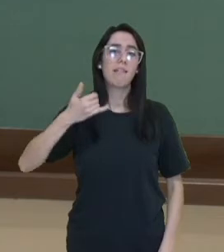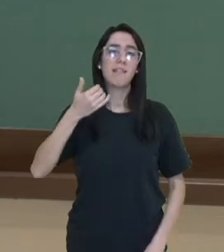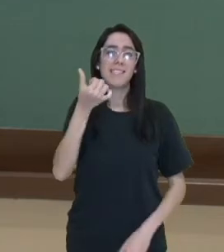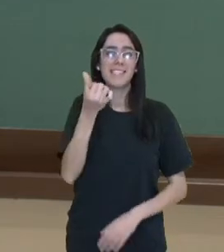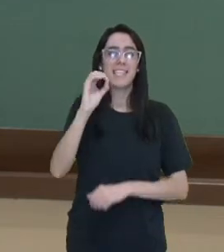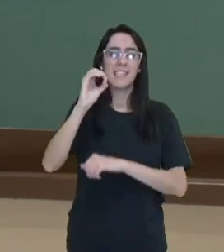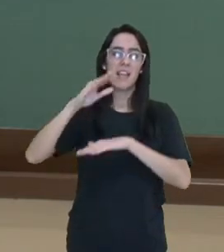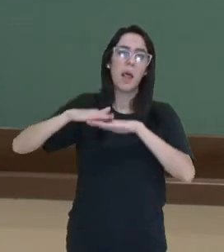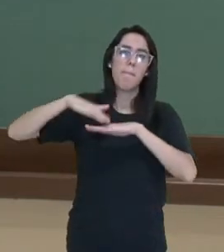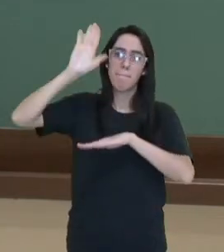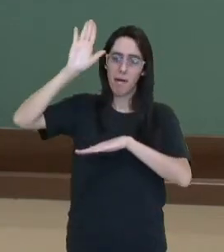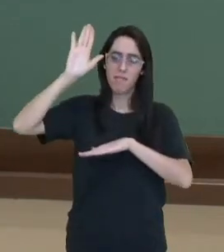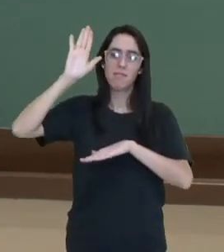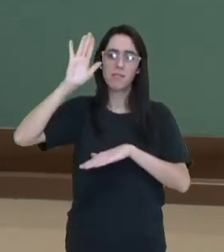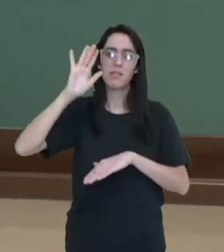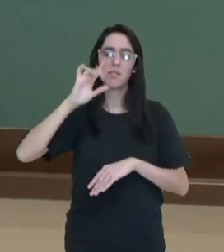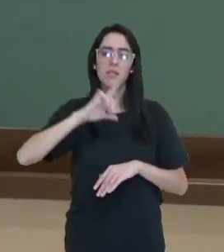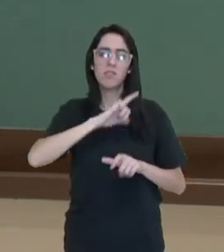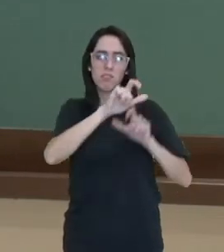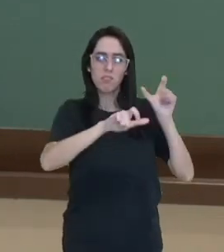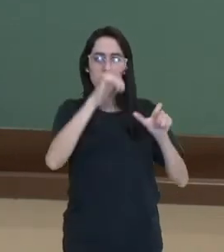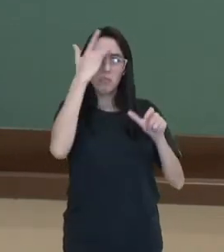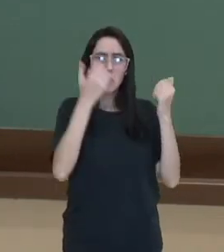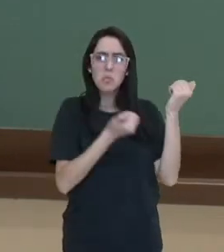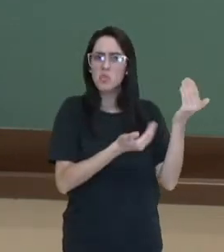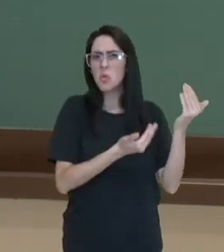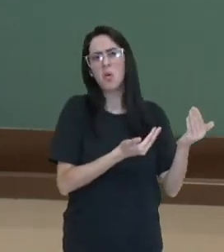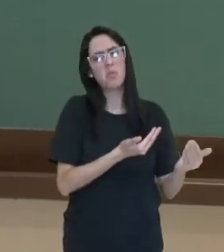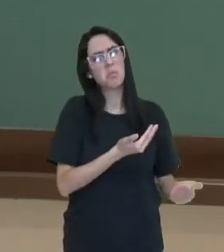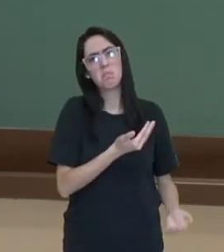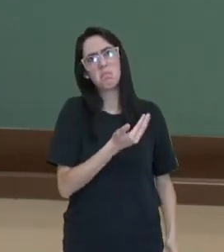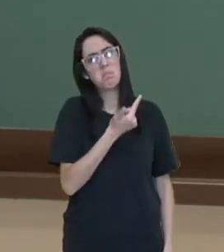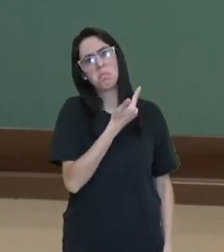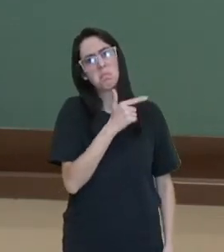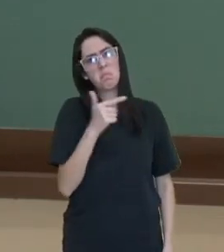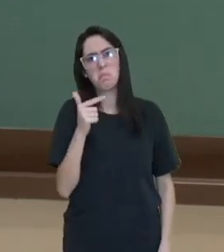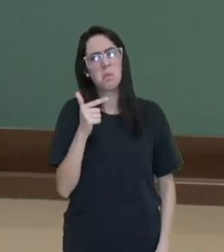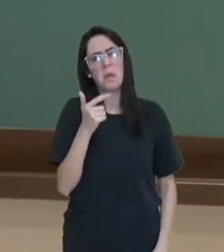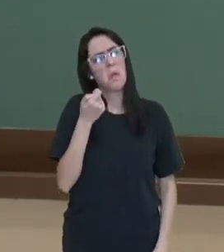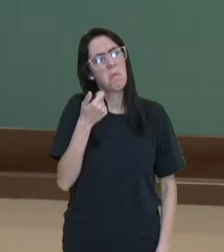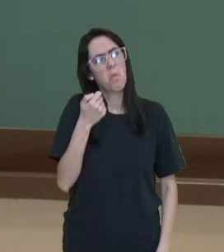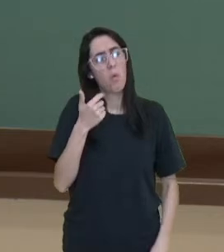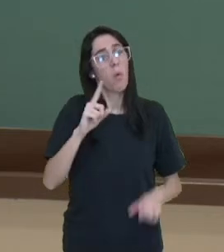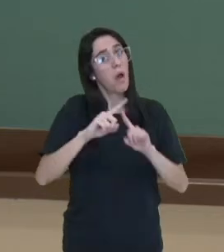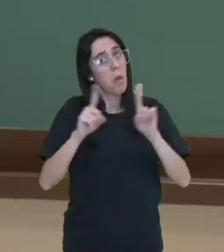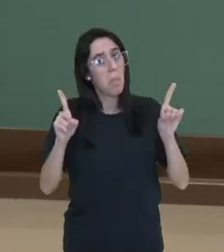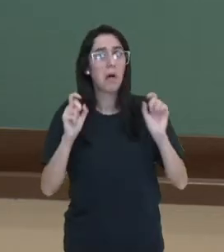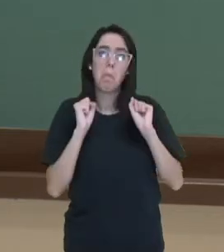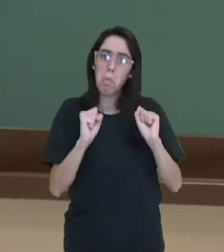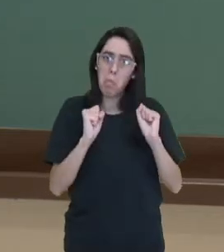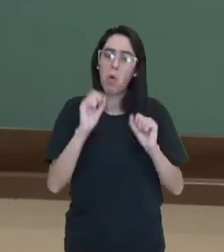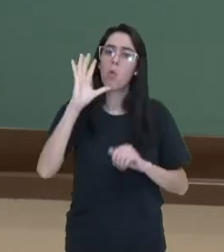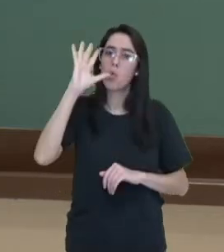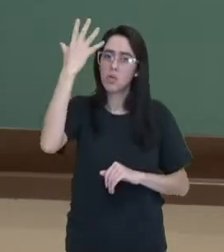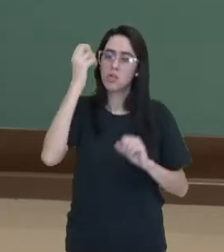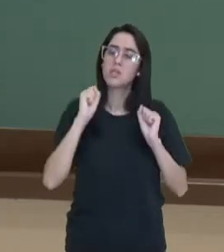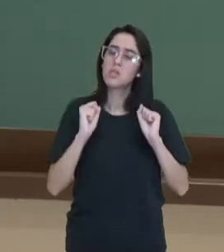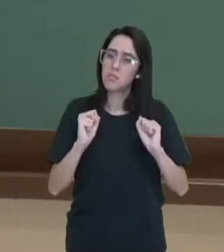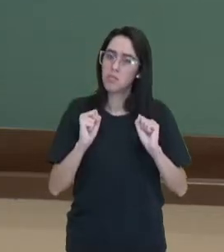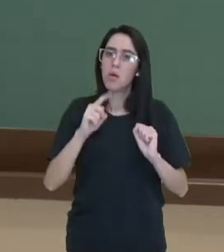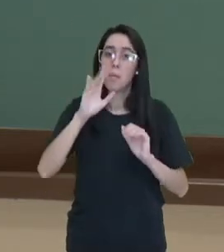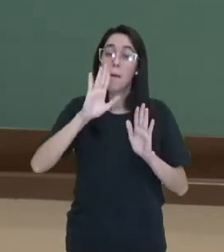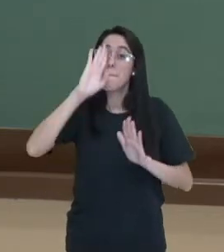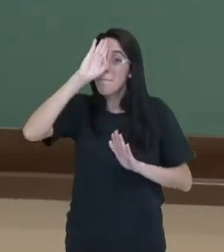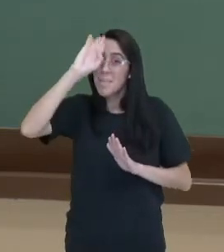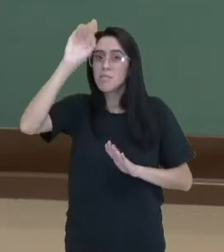mais velhas. Não é comum ter em pessoas jovens, mas não é impossível. Geralmente, né, principalmente são pessoas